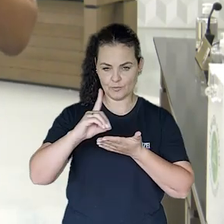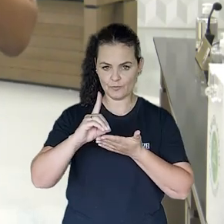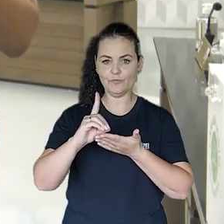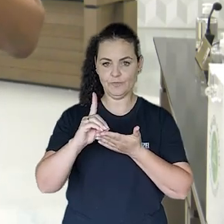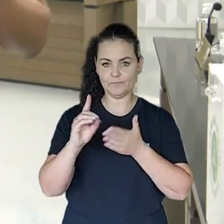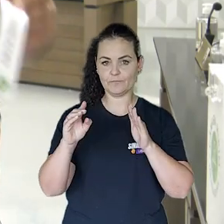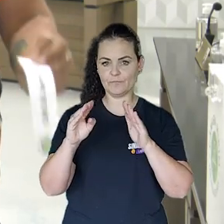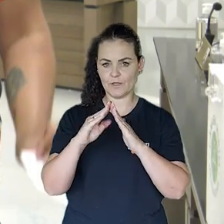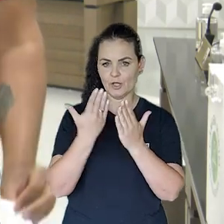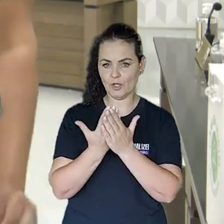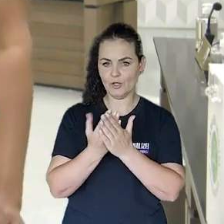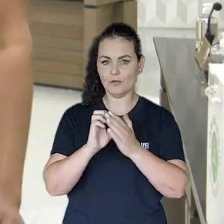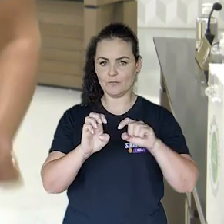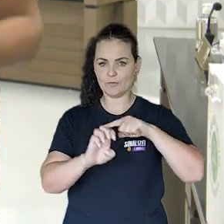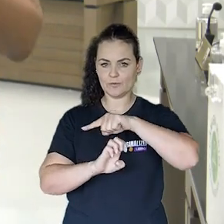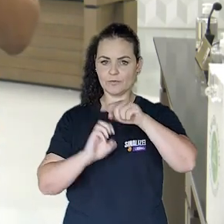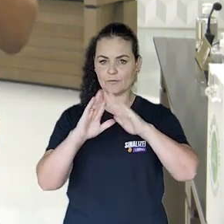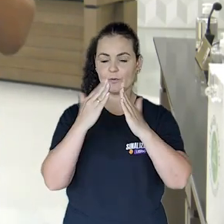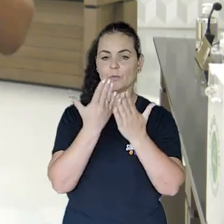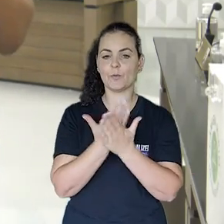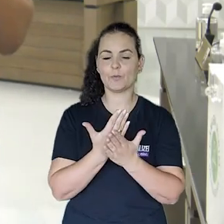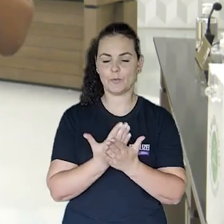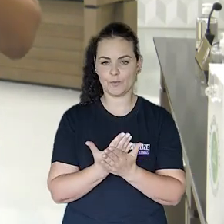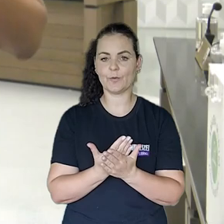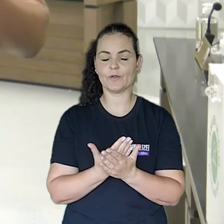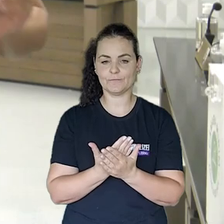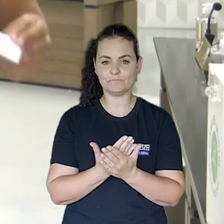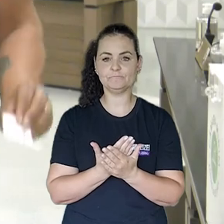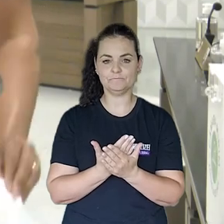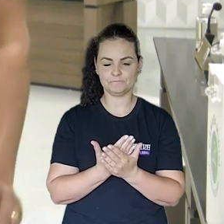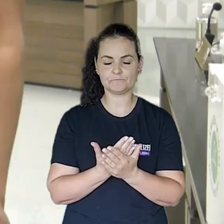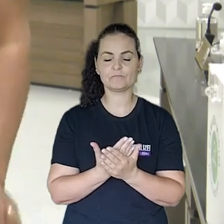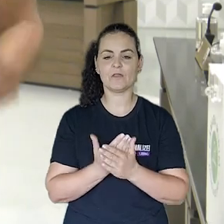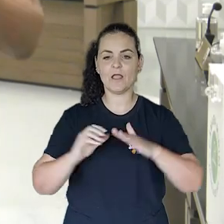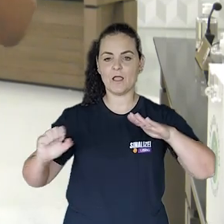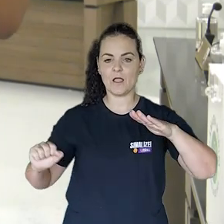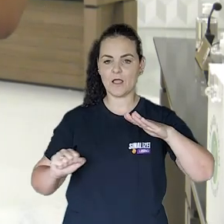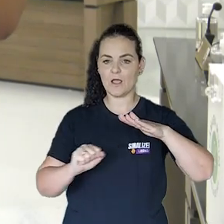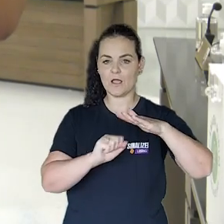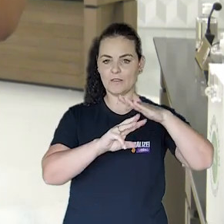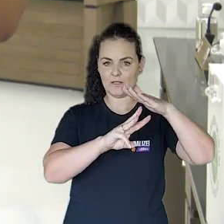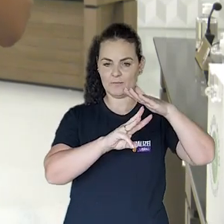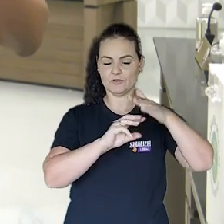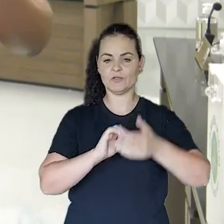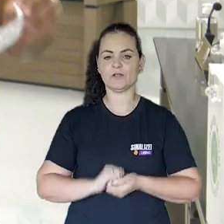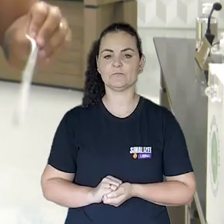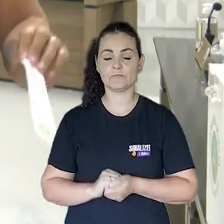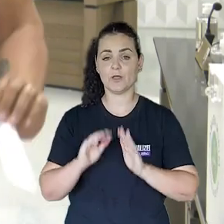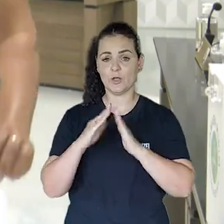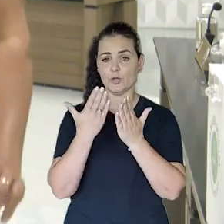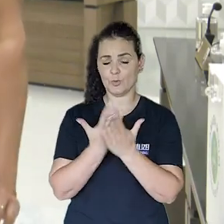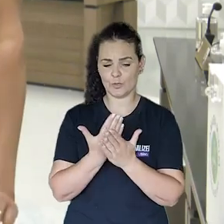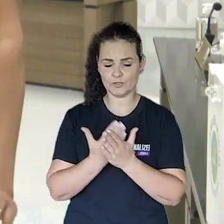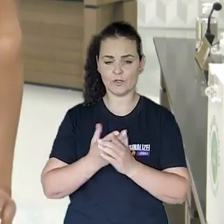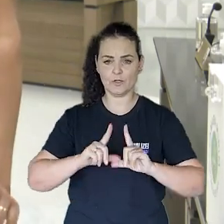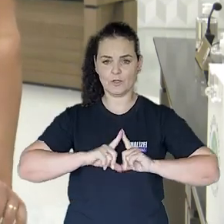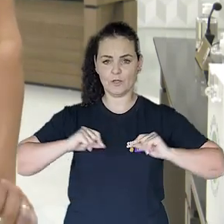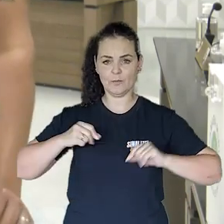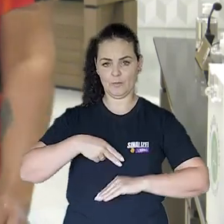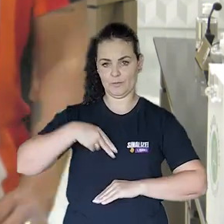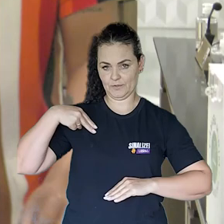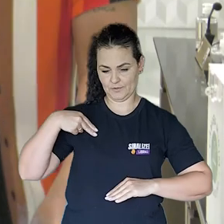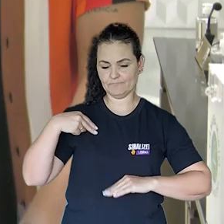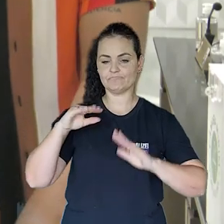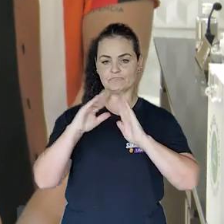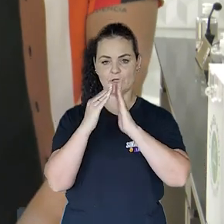Ataíde Machado, Luiz Gonzaga Iroso, Marcos Emílio Verbini.